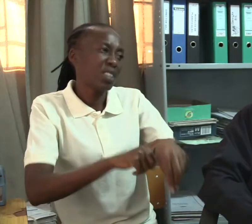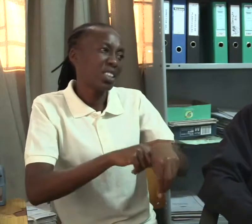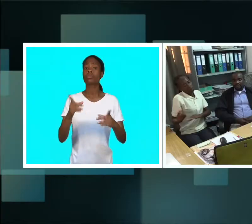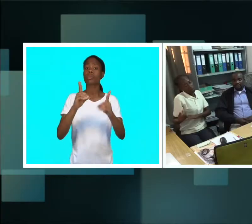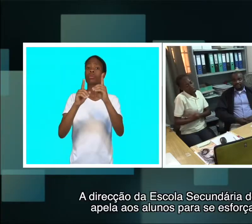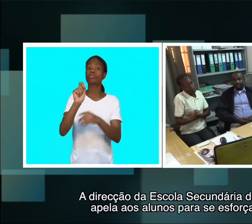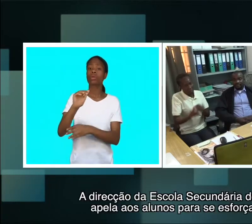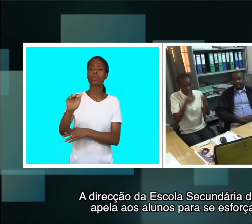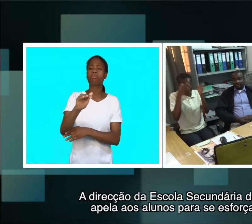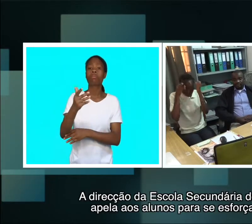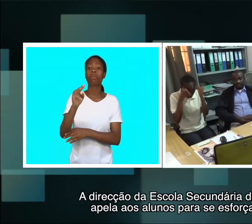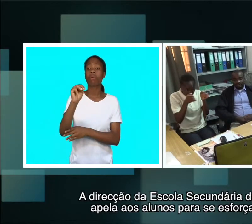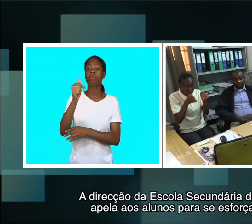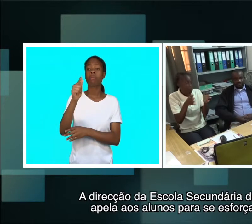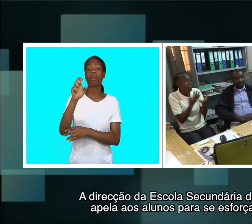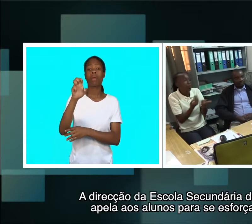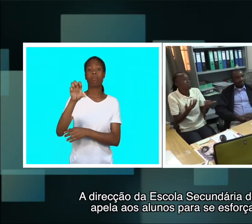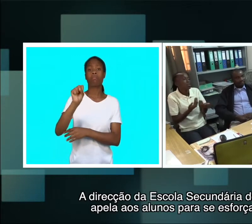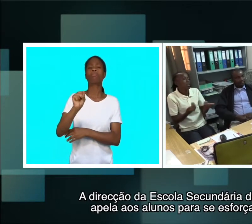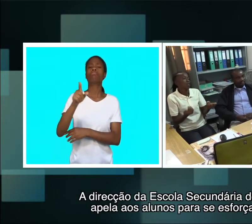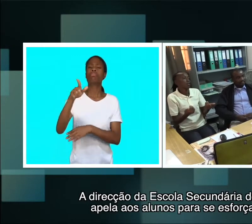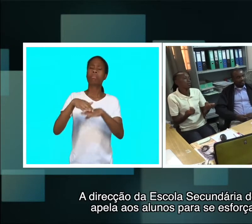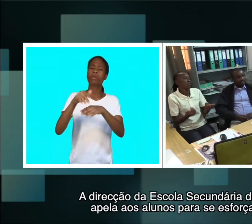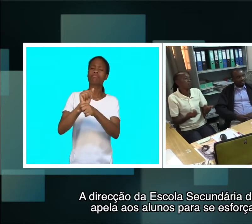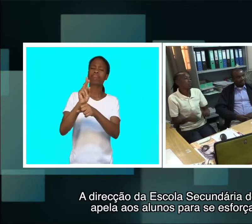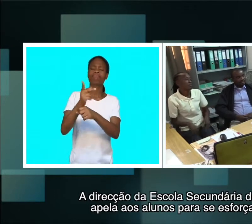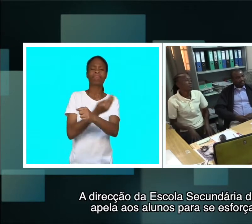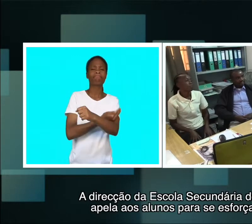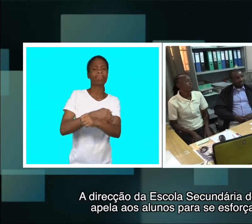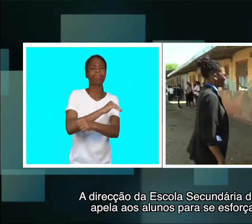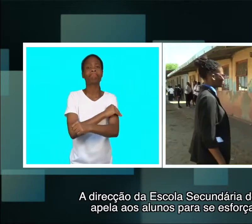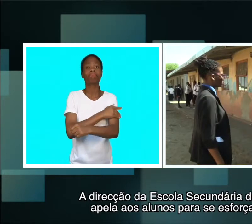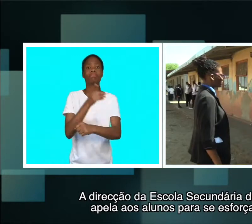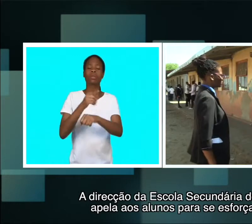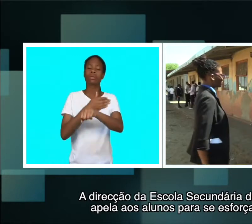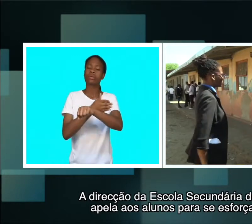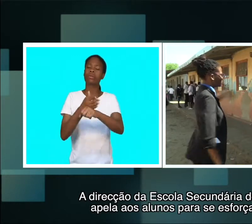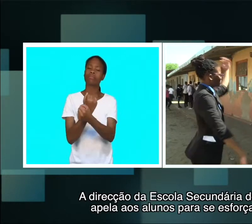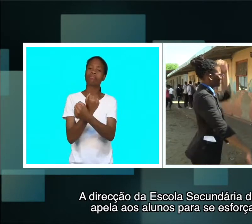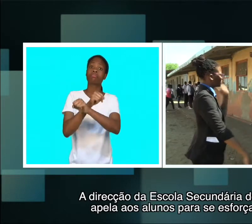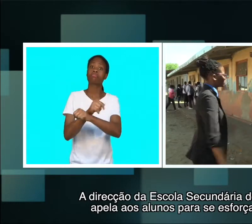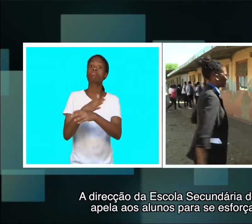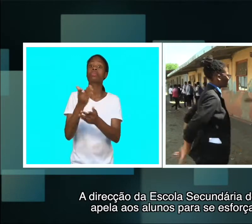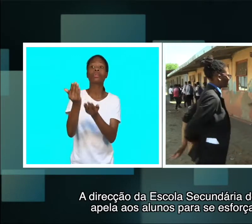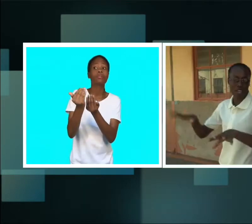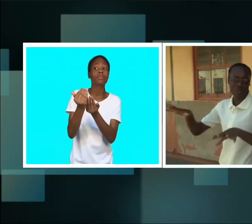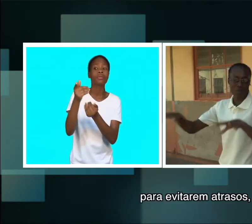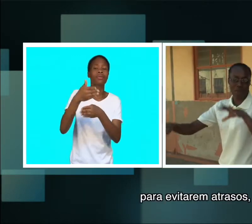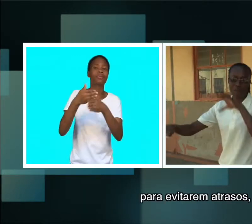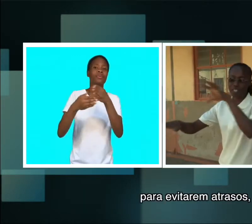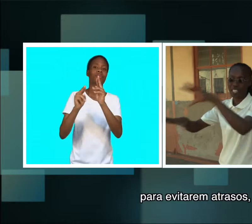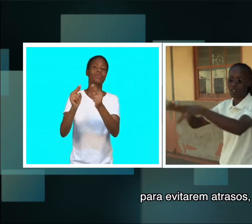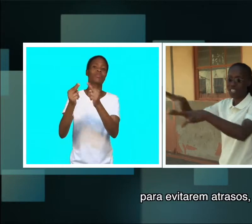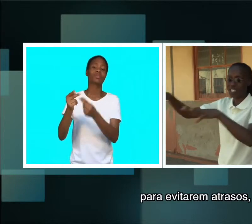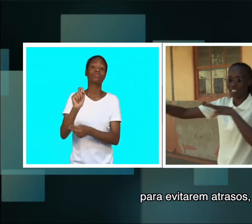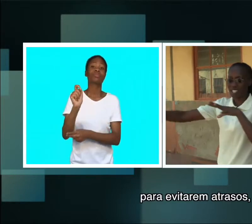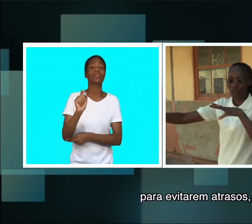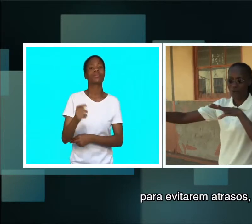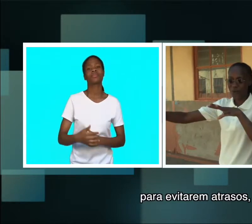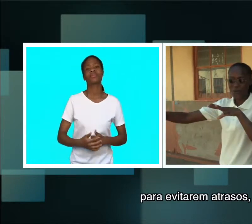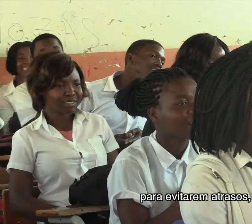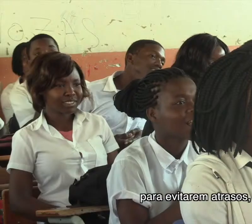A direção da escola secundária do Matrimel apela os alunos a esforçarem-se mais por forma a